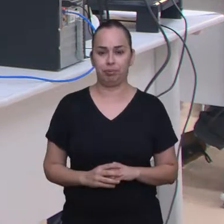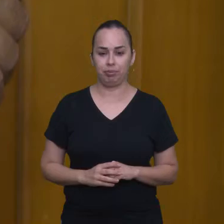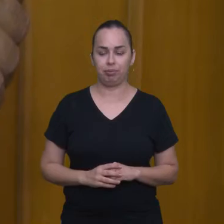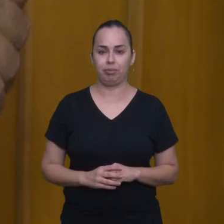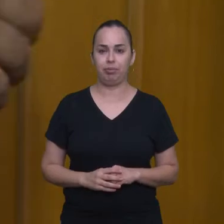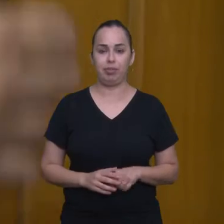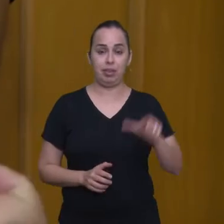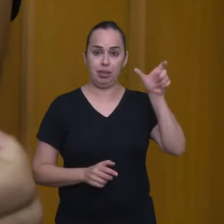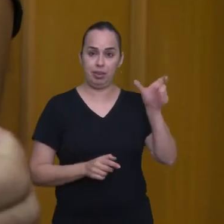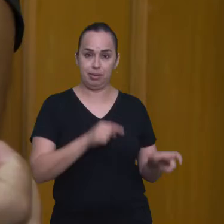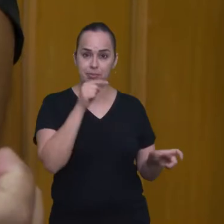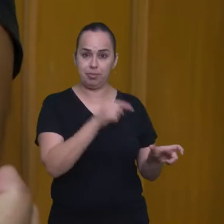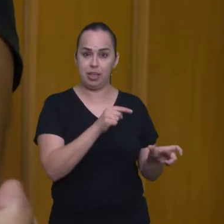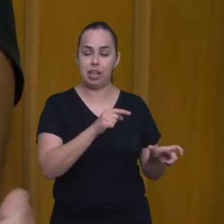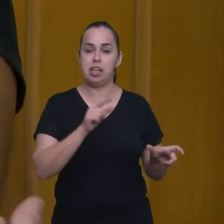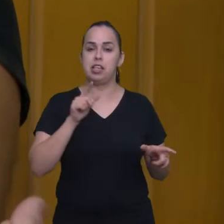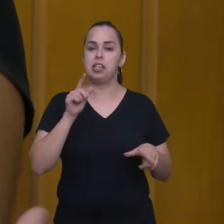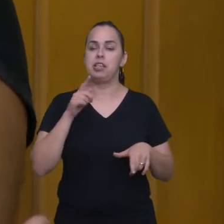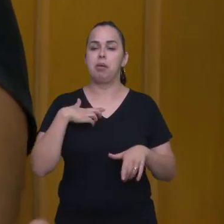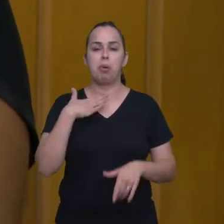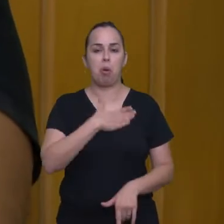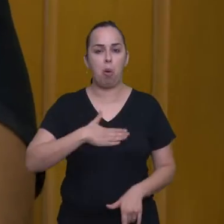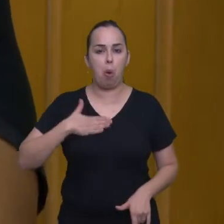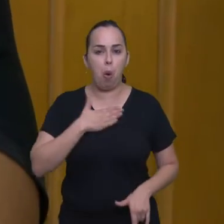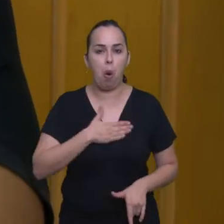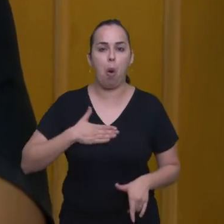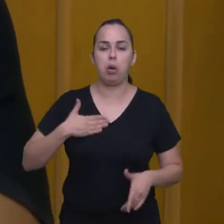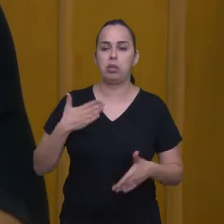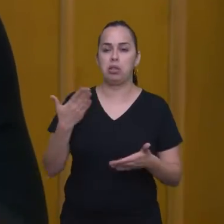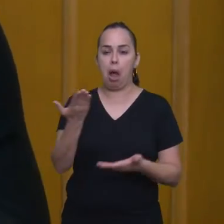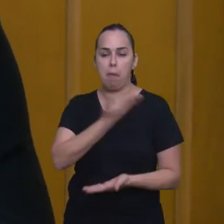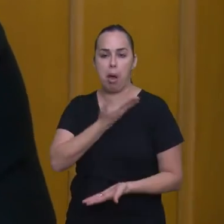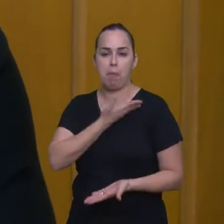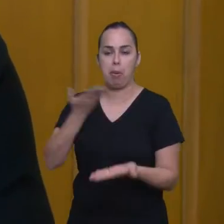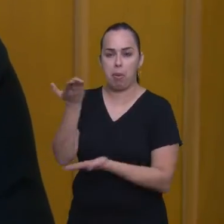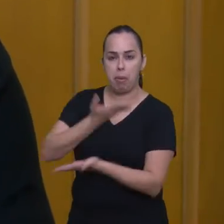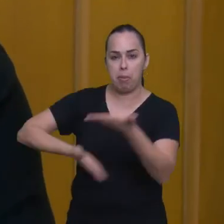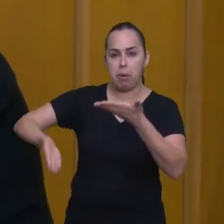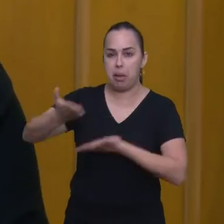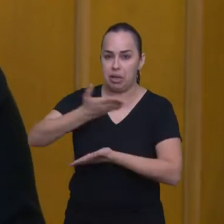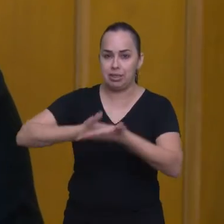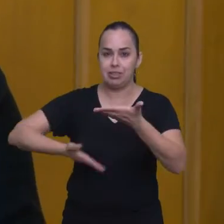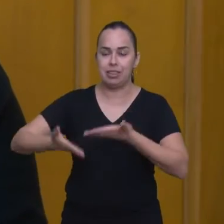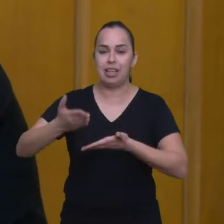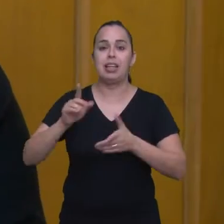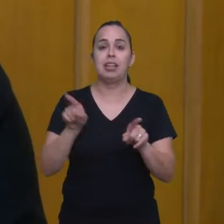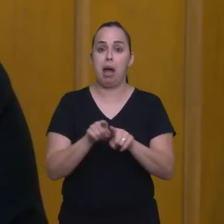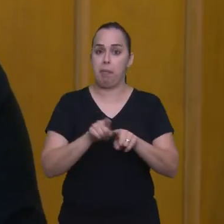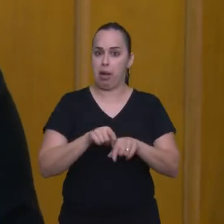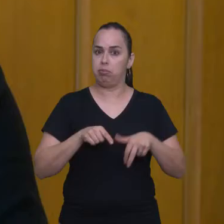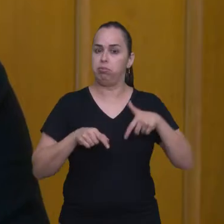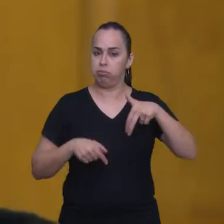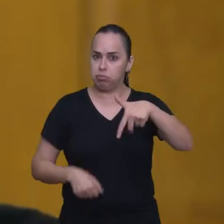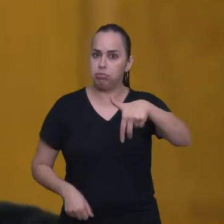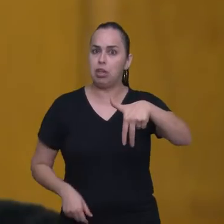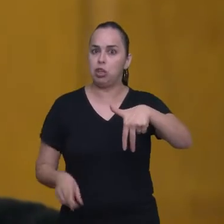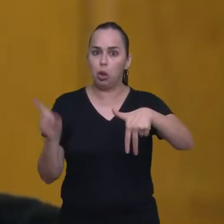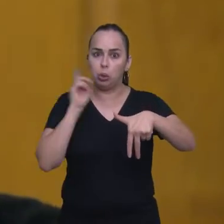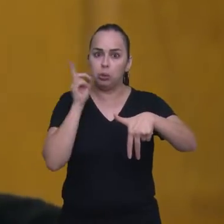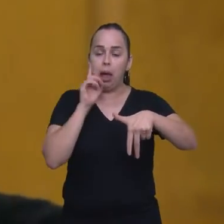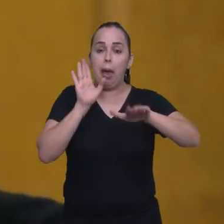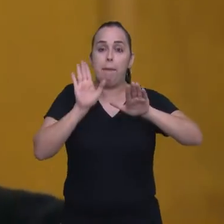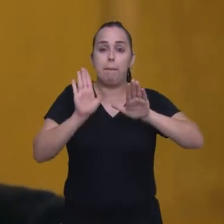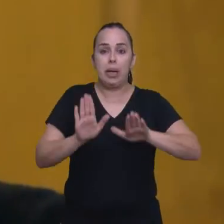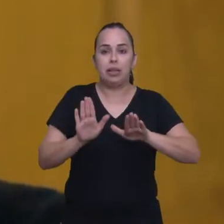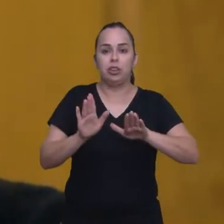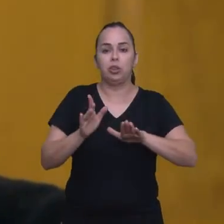Rivas. O Wagner sempre foi ativo, gostava de se reunir com os amigos, não abria mão da caminhada matinal. Mas